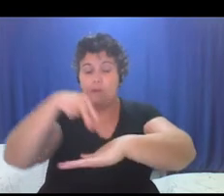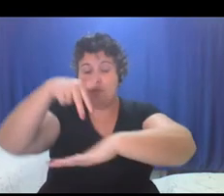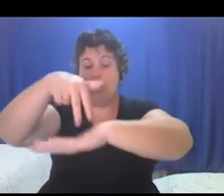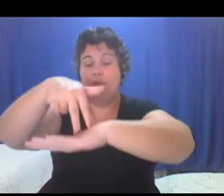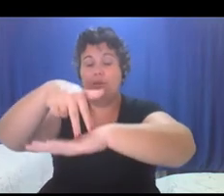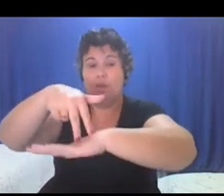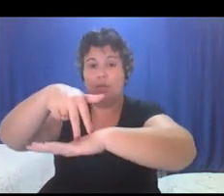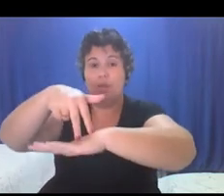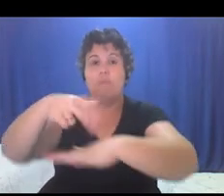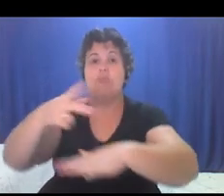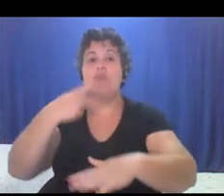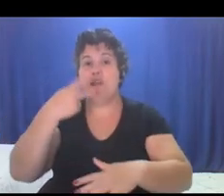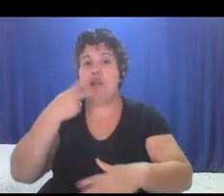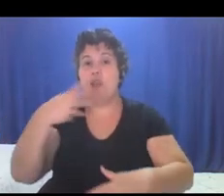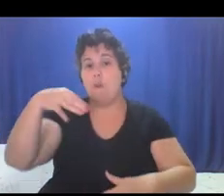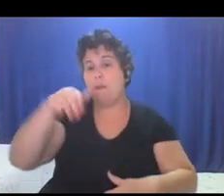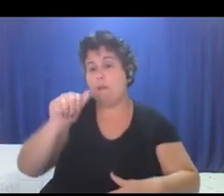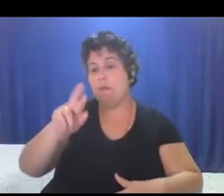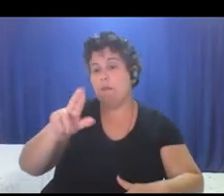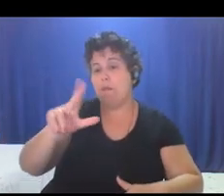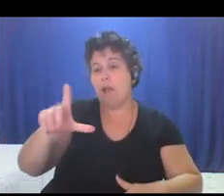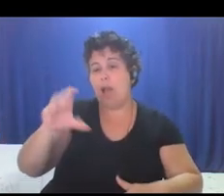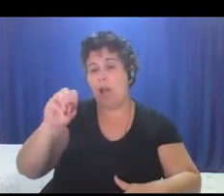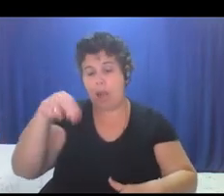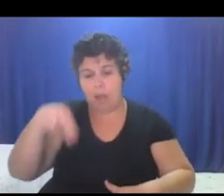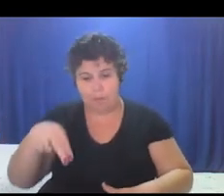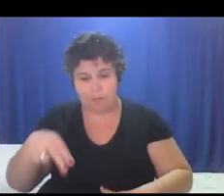protagonismo relacionado ali com responsabilidade,